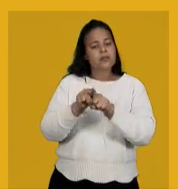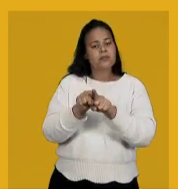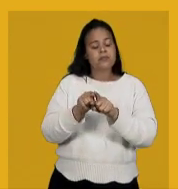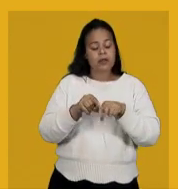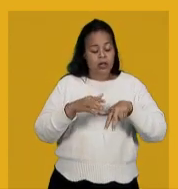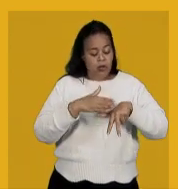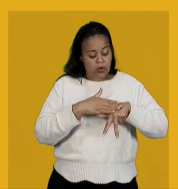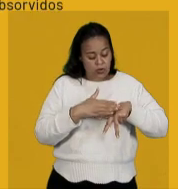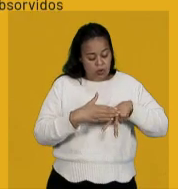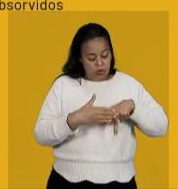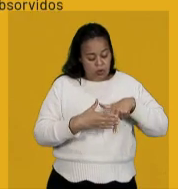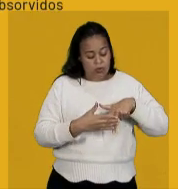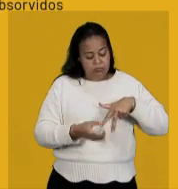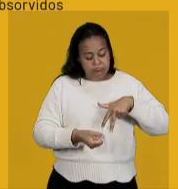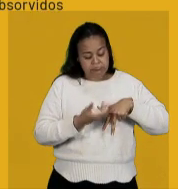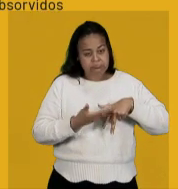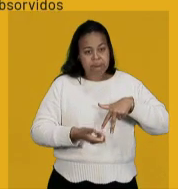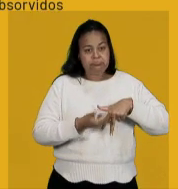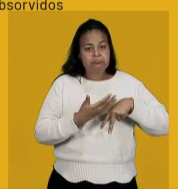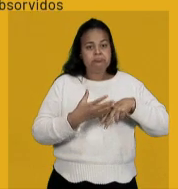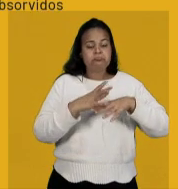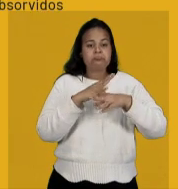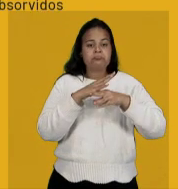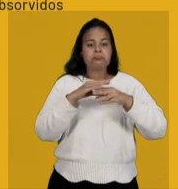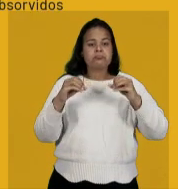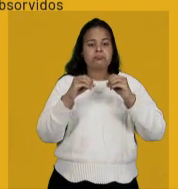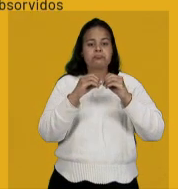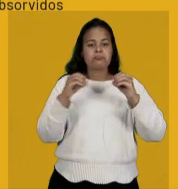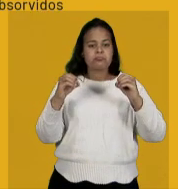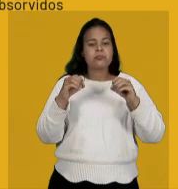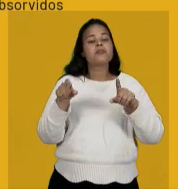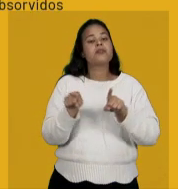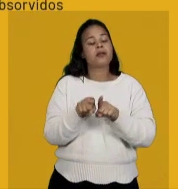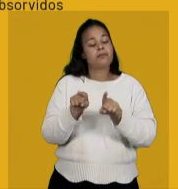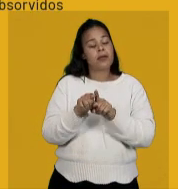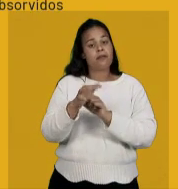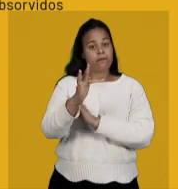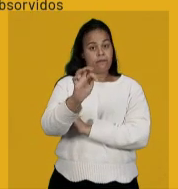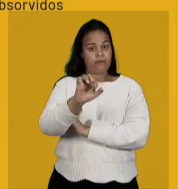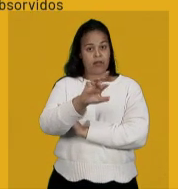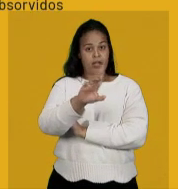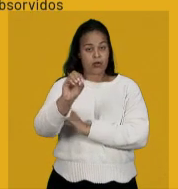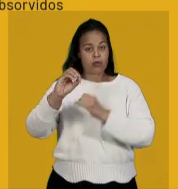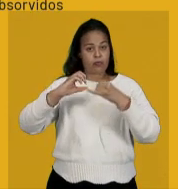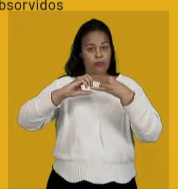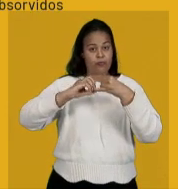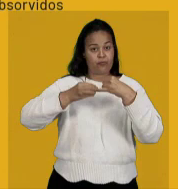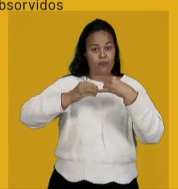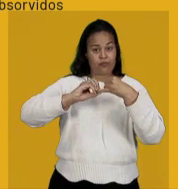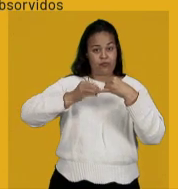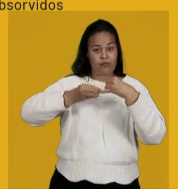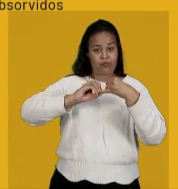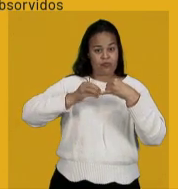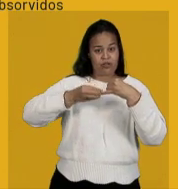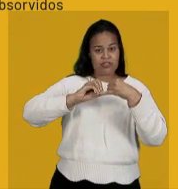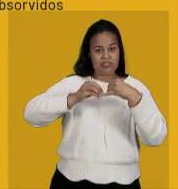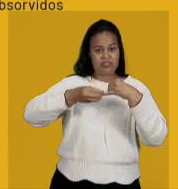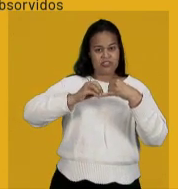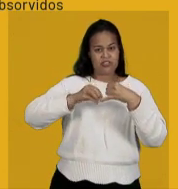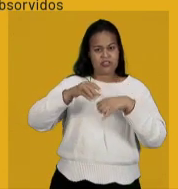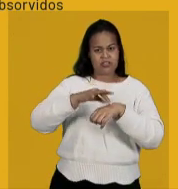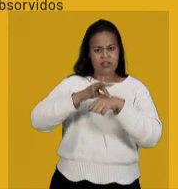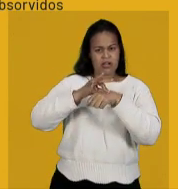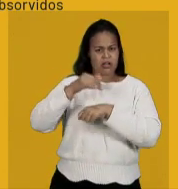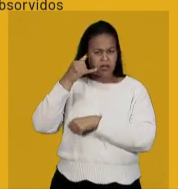sempre com ativação de enzimas. O ferro, importantíssimo, feijão, farinha de soja, carne bovina,